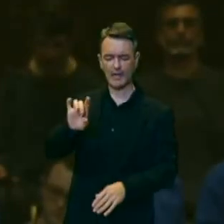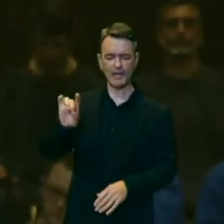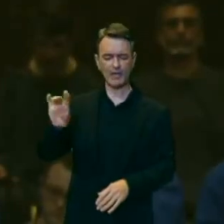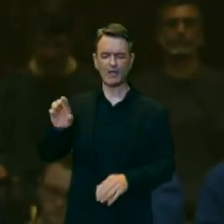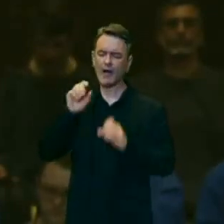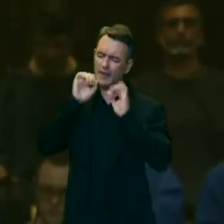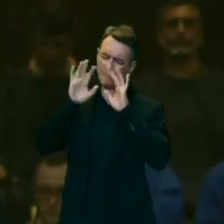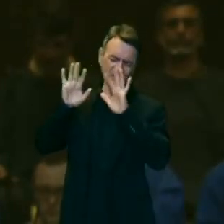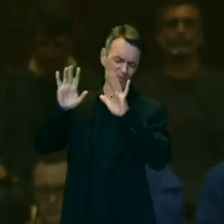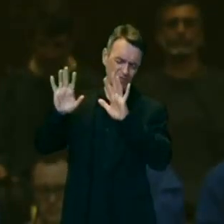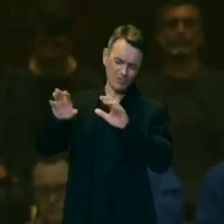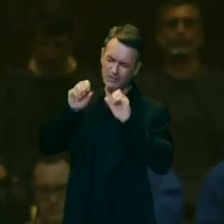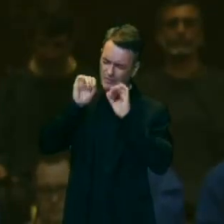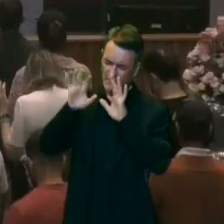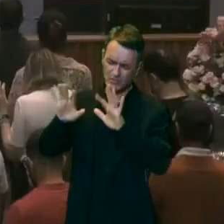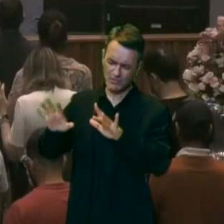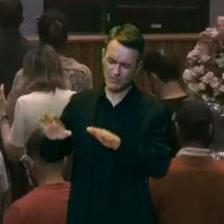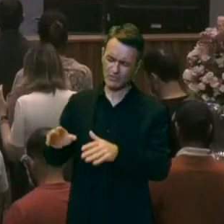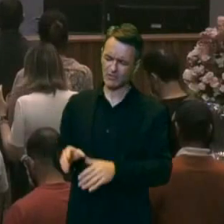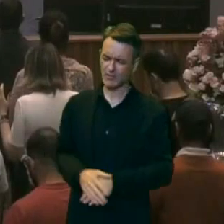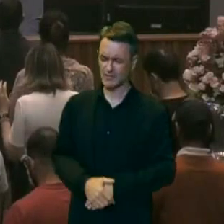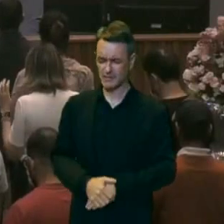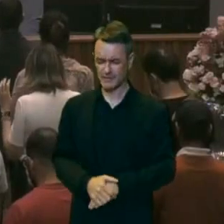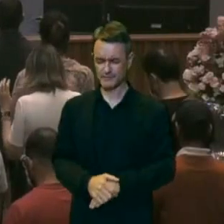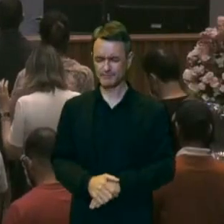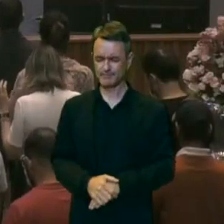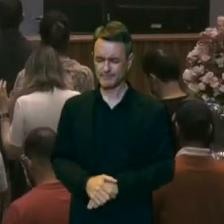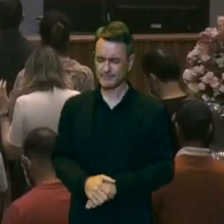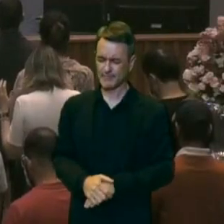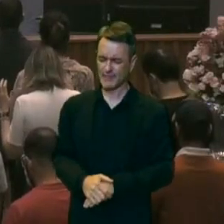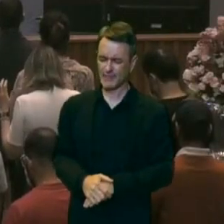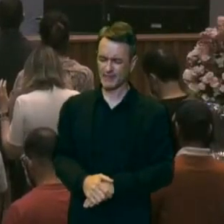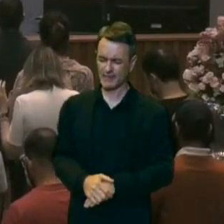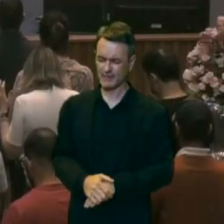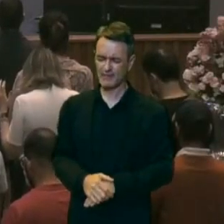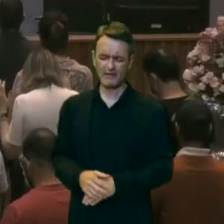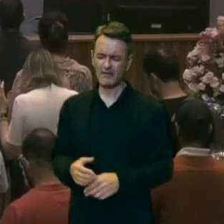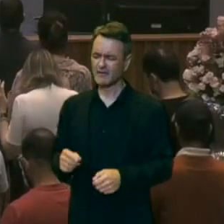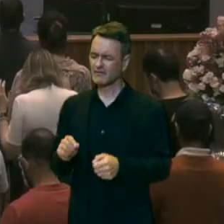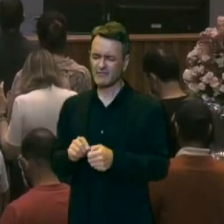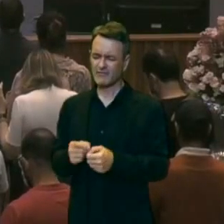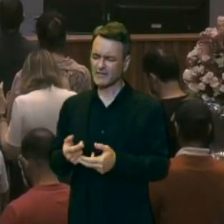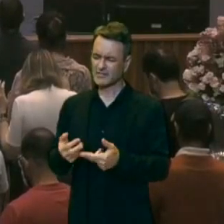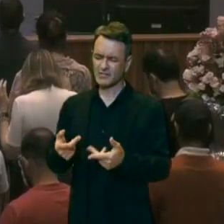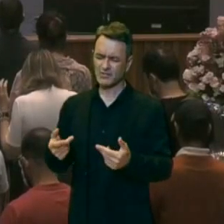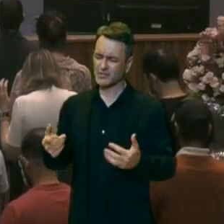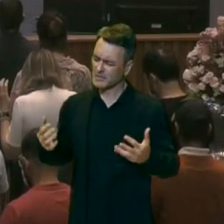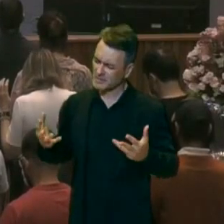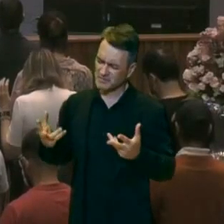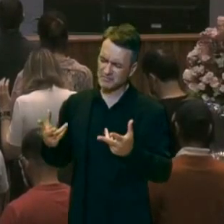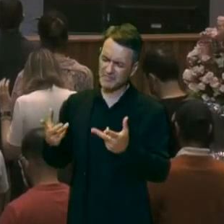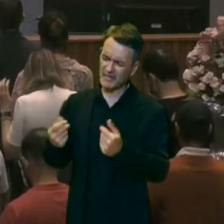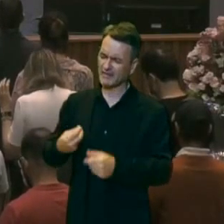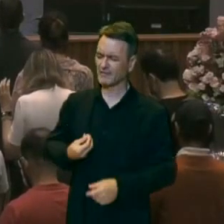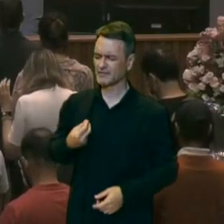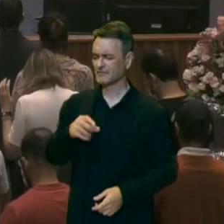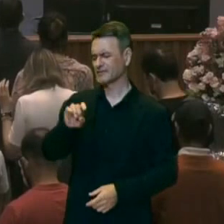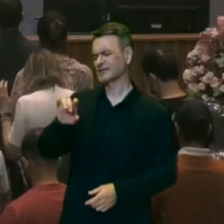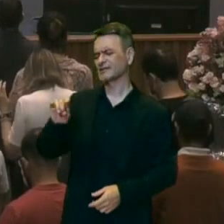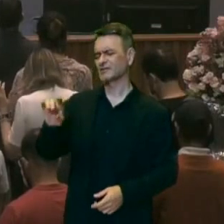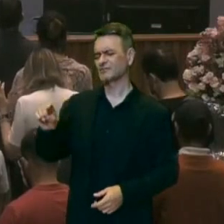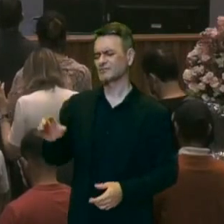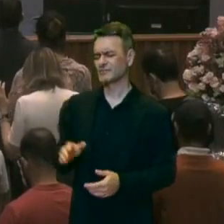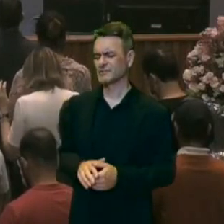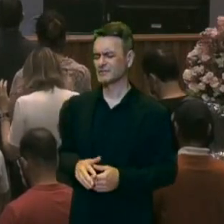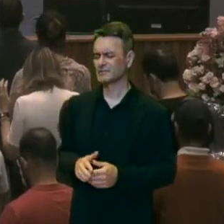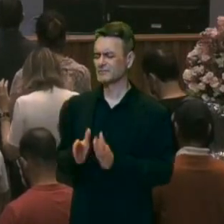abençoa, abençoa, abençoa, Senhor, e faz uma obra extraordinária na vida deles, Senhor. Escuta,